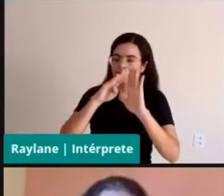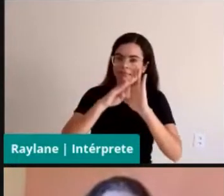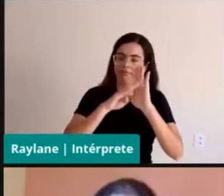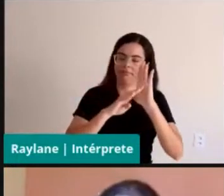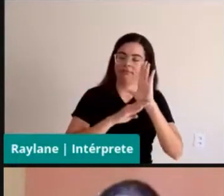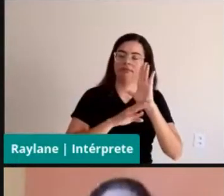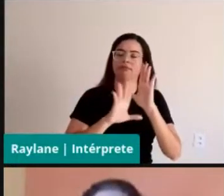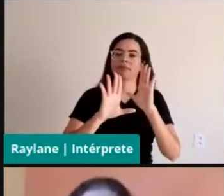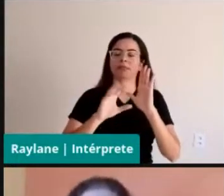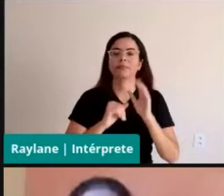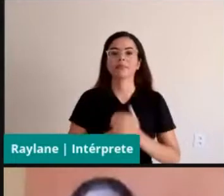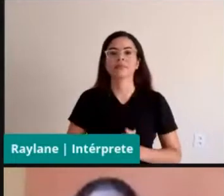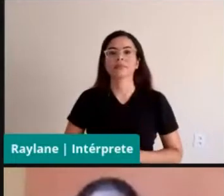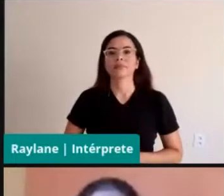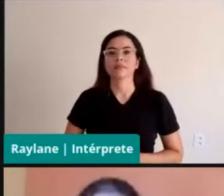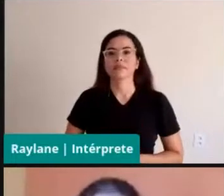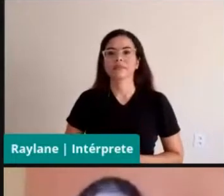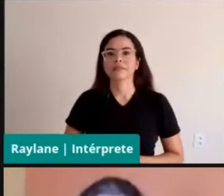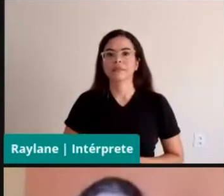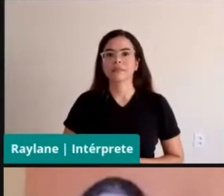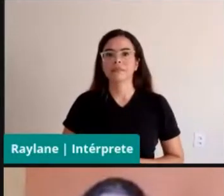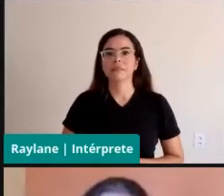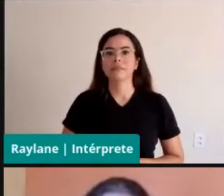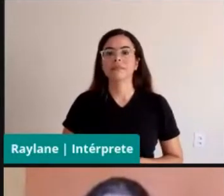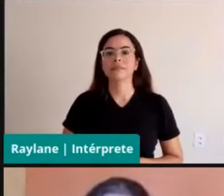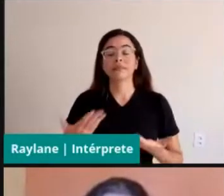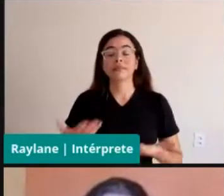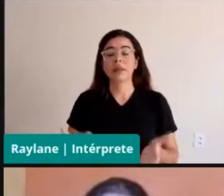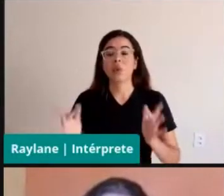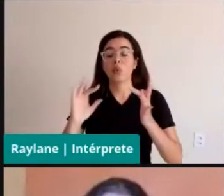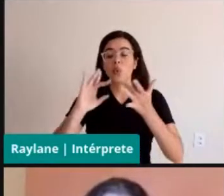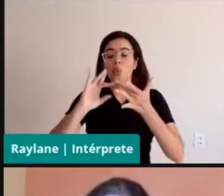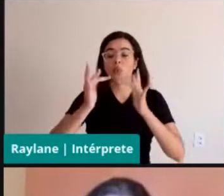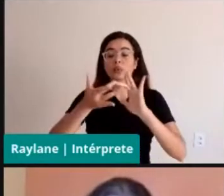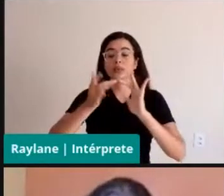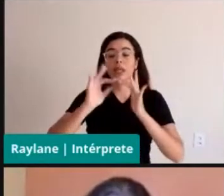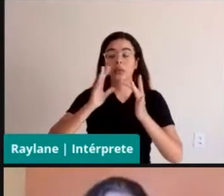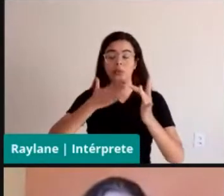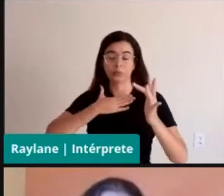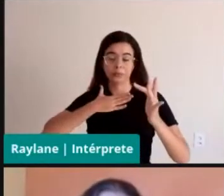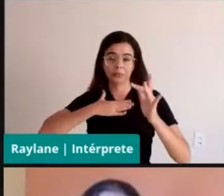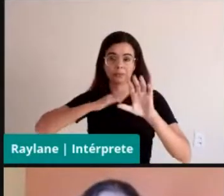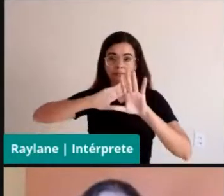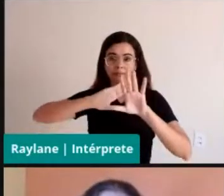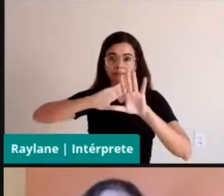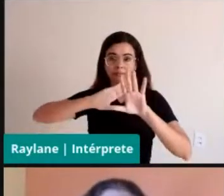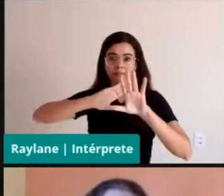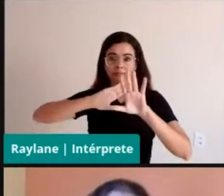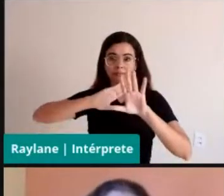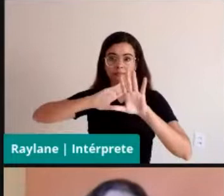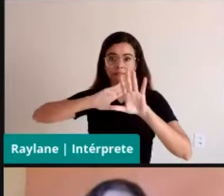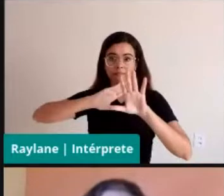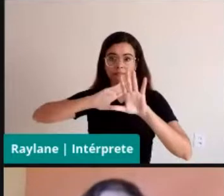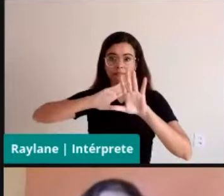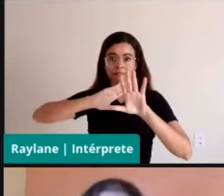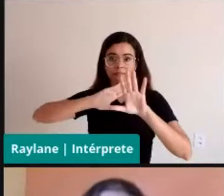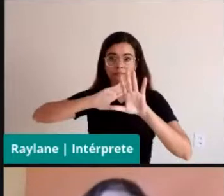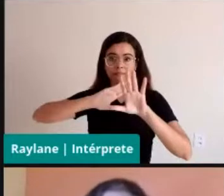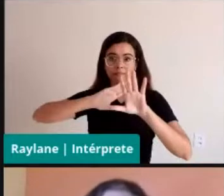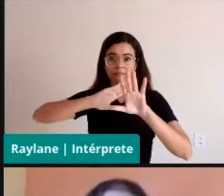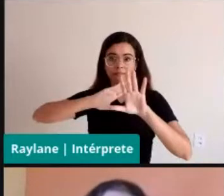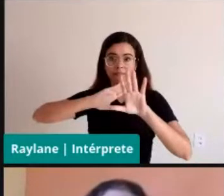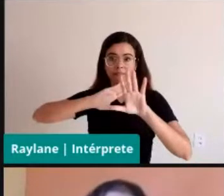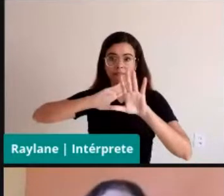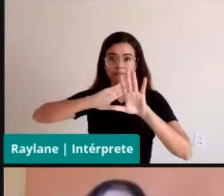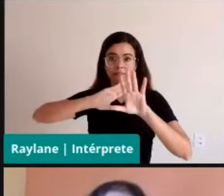Mas, bem, o meu contato com RPG, eu já jogo desde criança, e eu mestro há 3 anos.